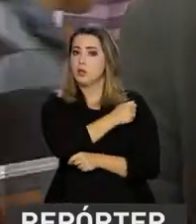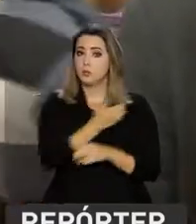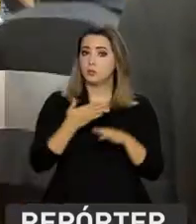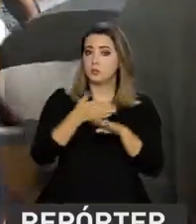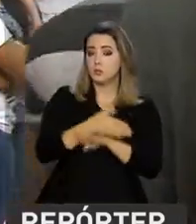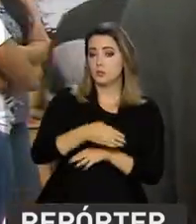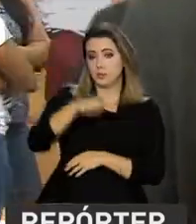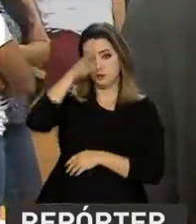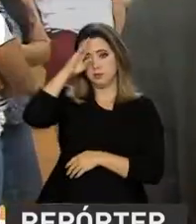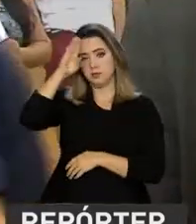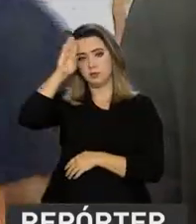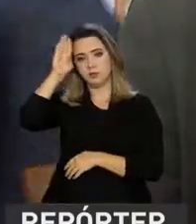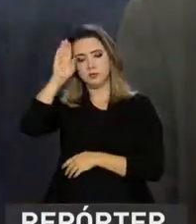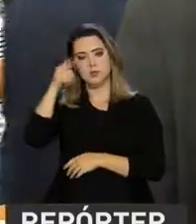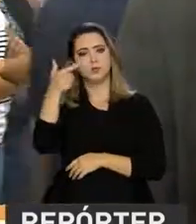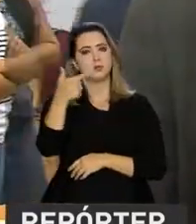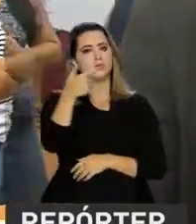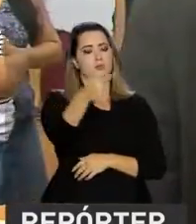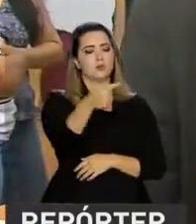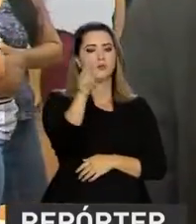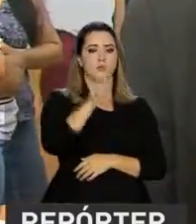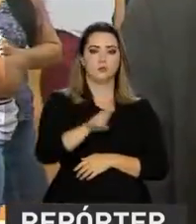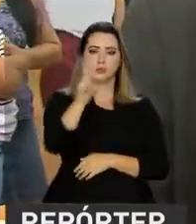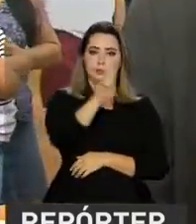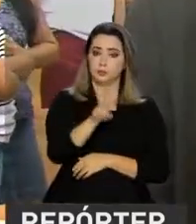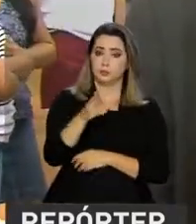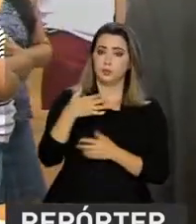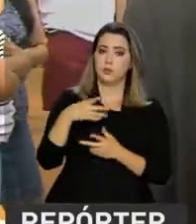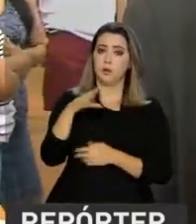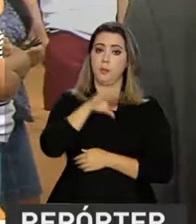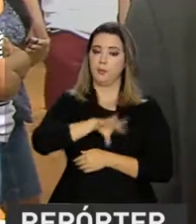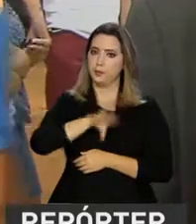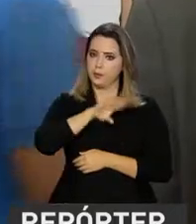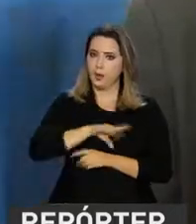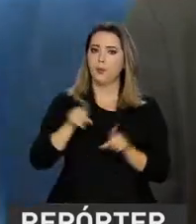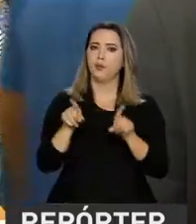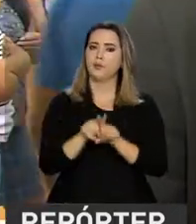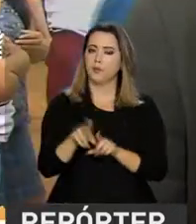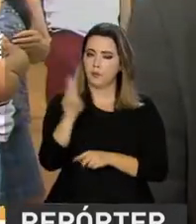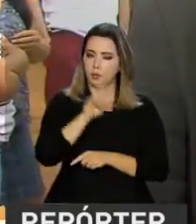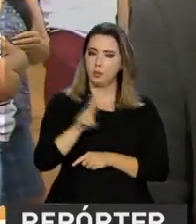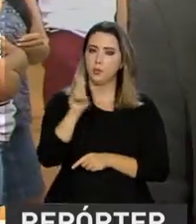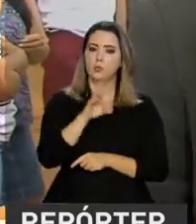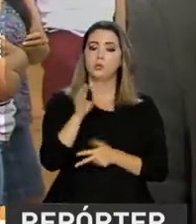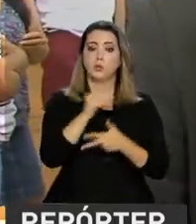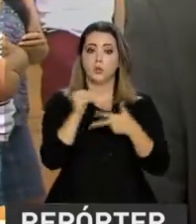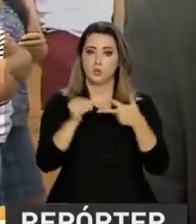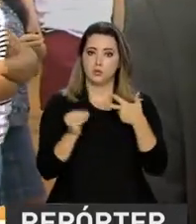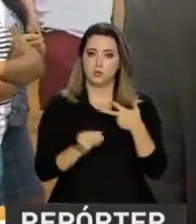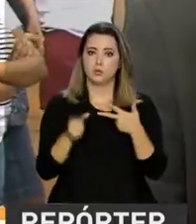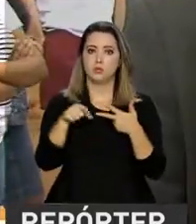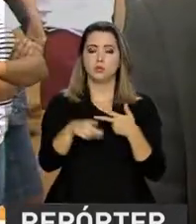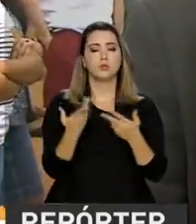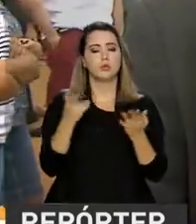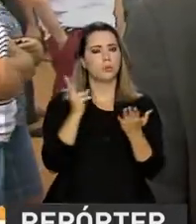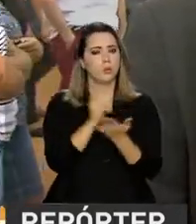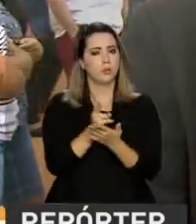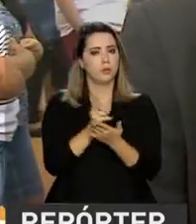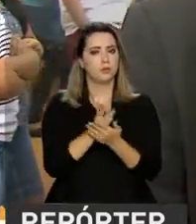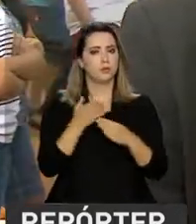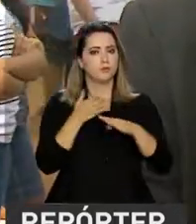ensino superior, além de 27 universidades em Portugal que também utilizam o exame com este